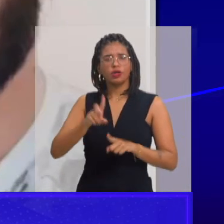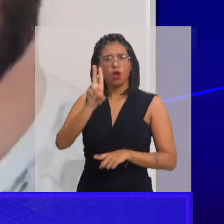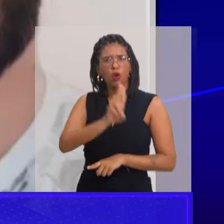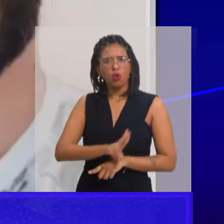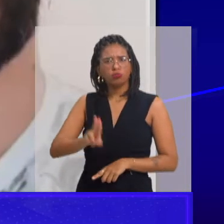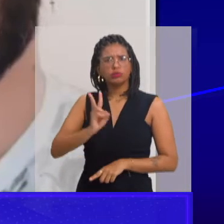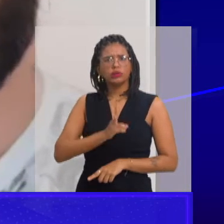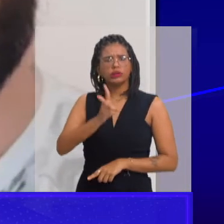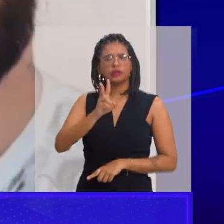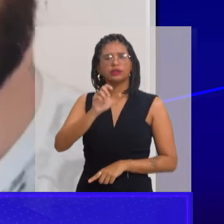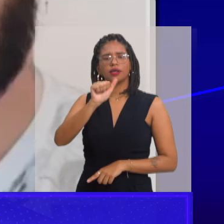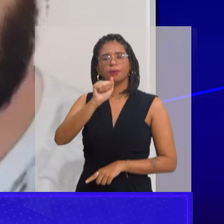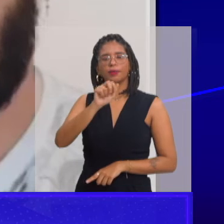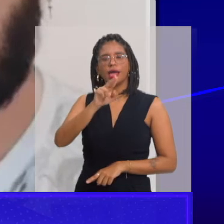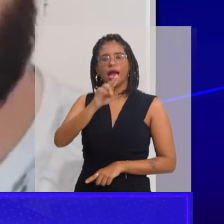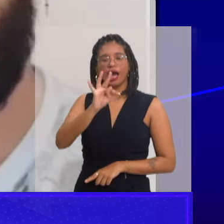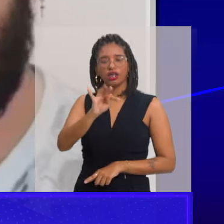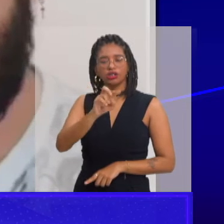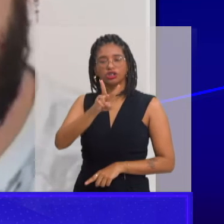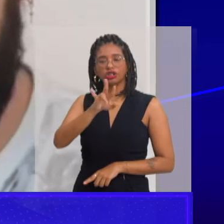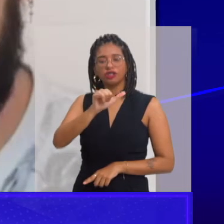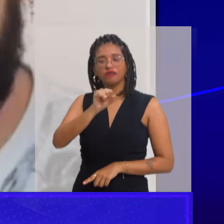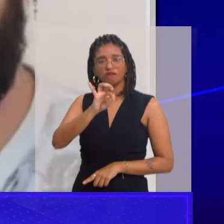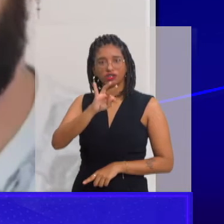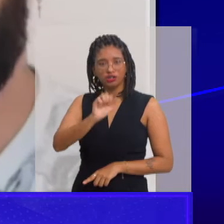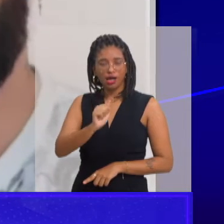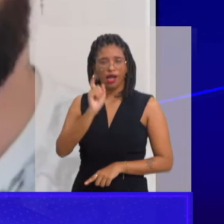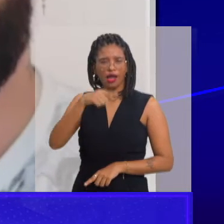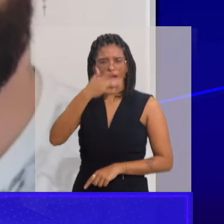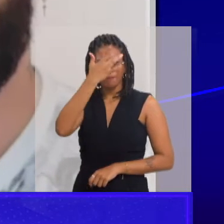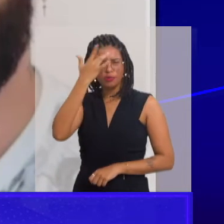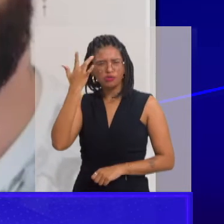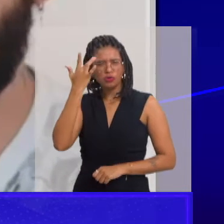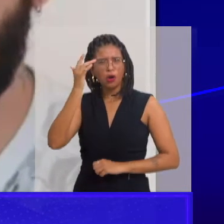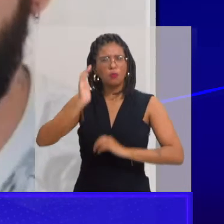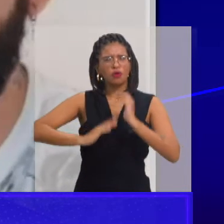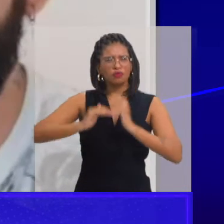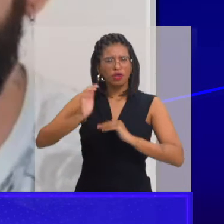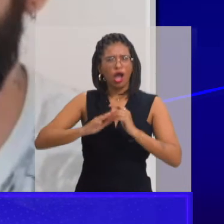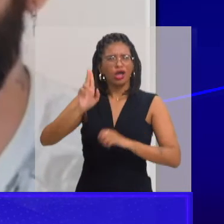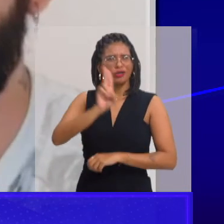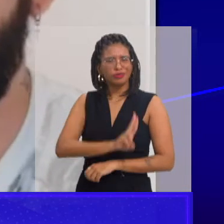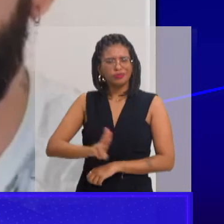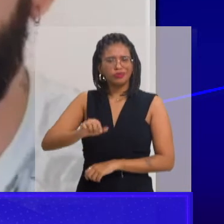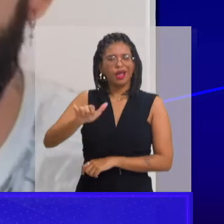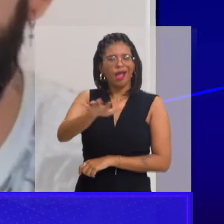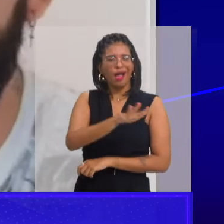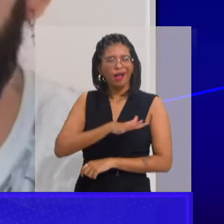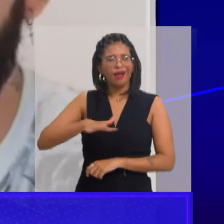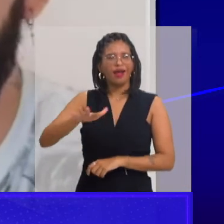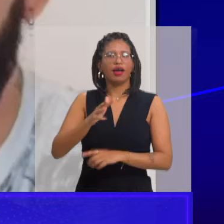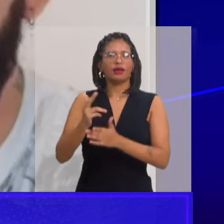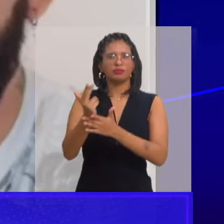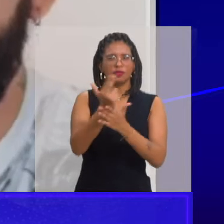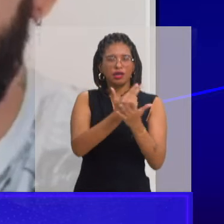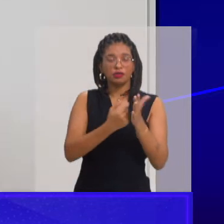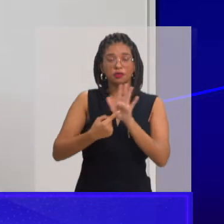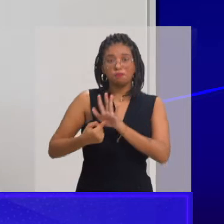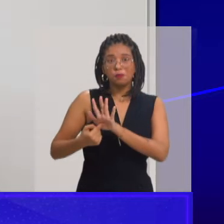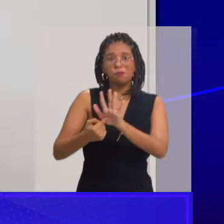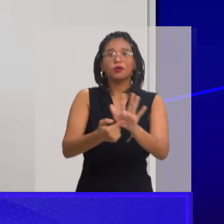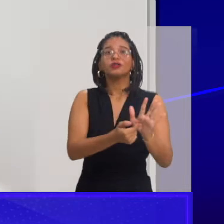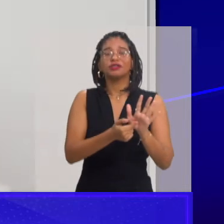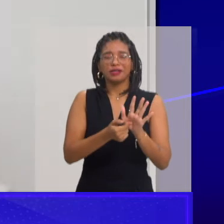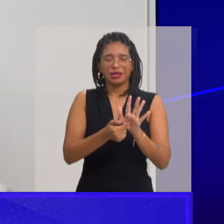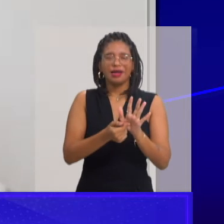fazer arte para mim também é uma atividade política. Por isso que eu utilizo tanto esse termo, artivista, né?